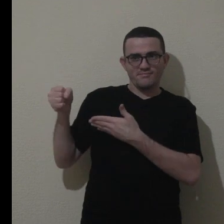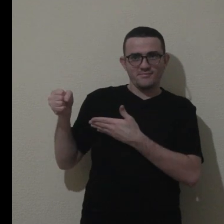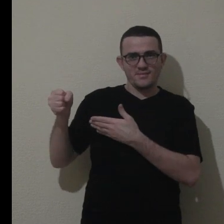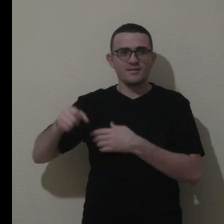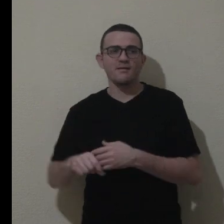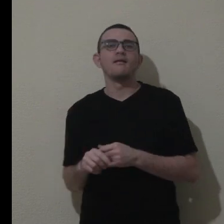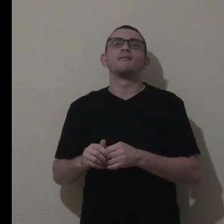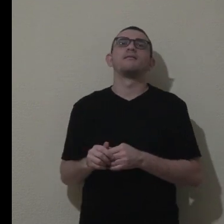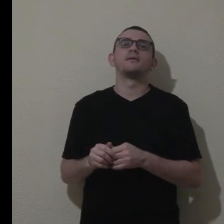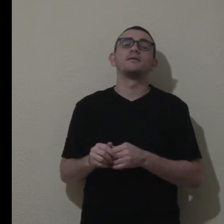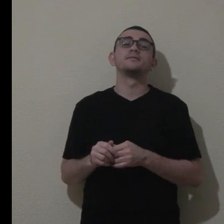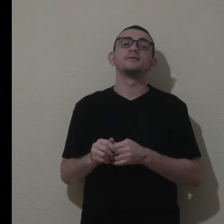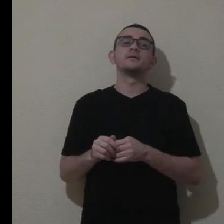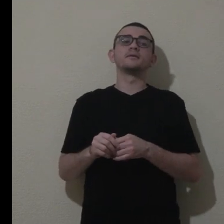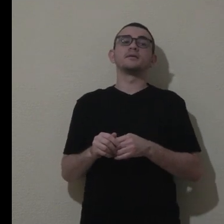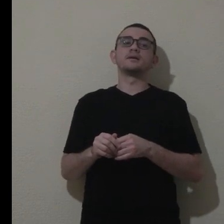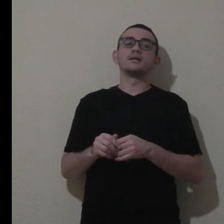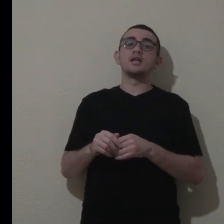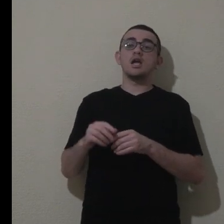segurando, né,